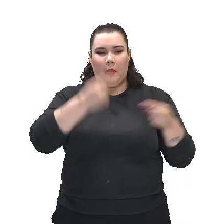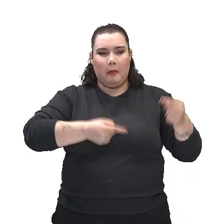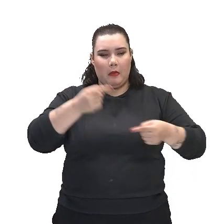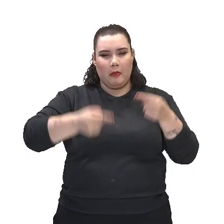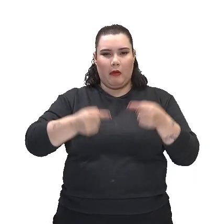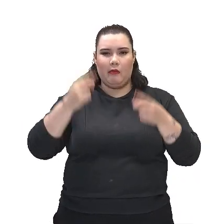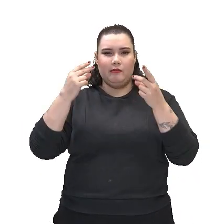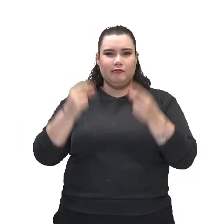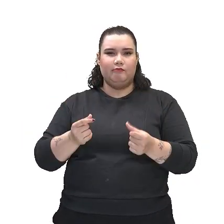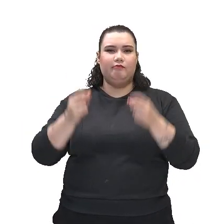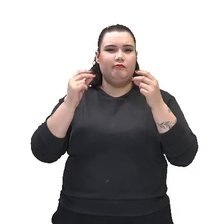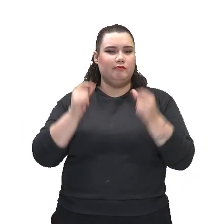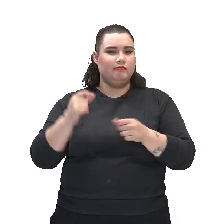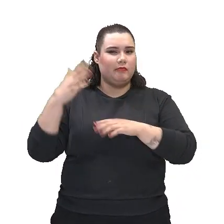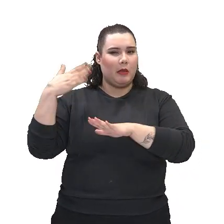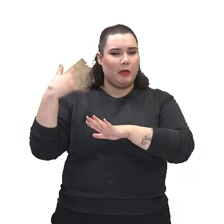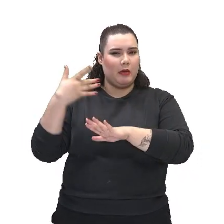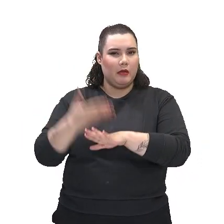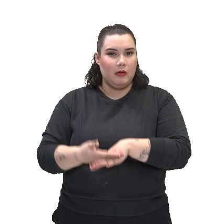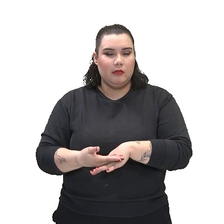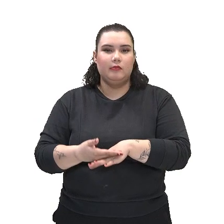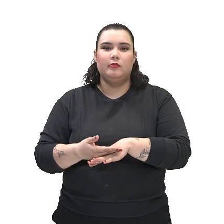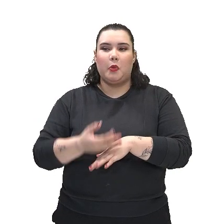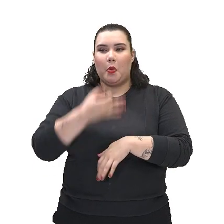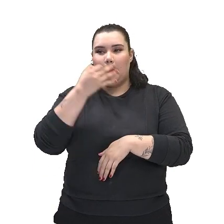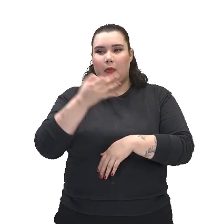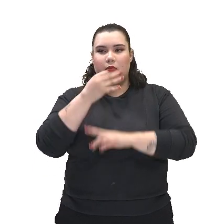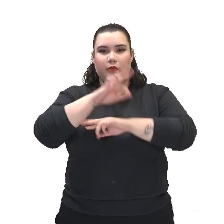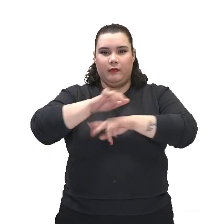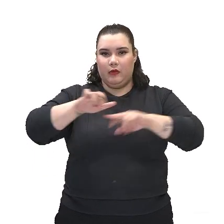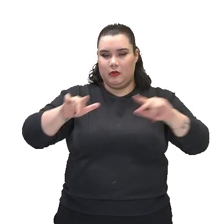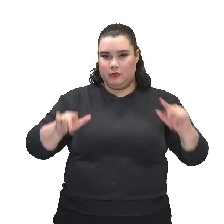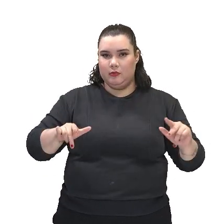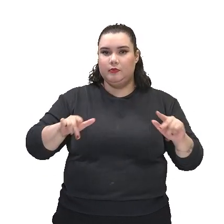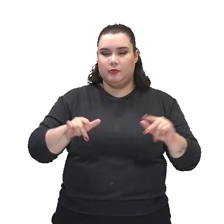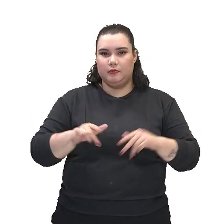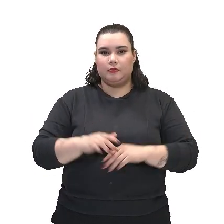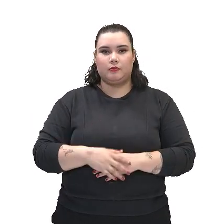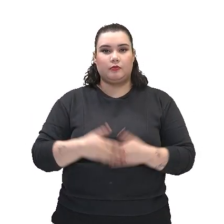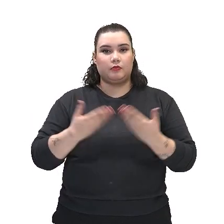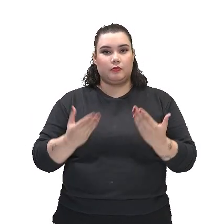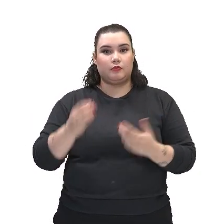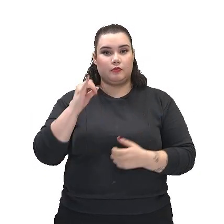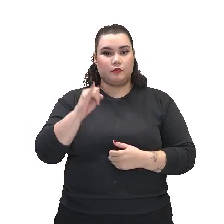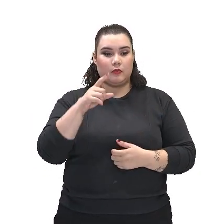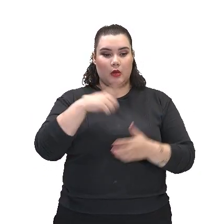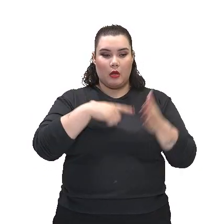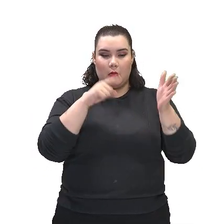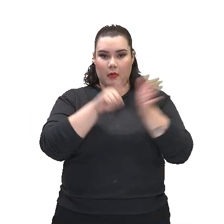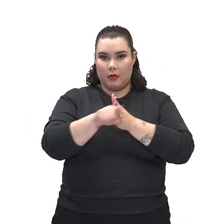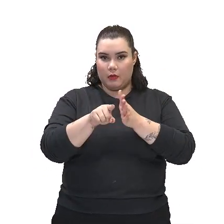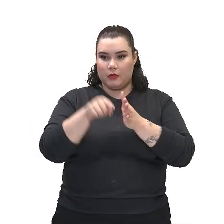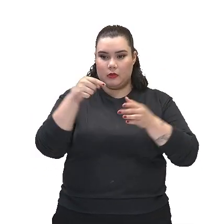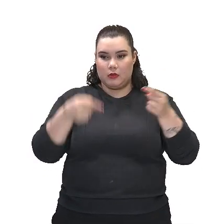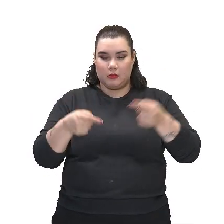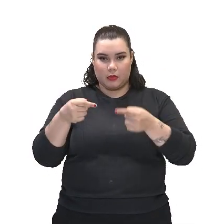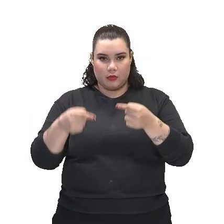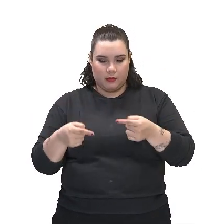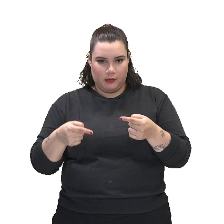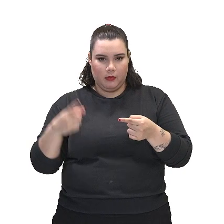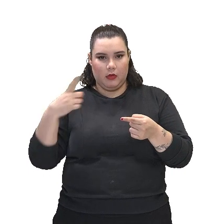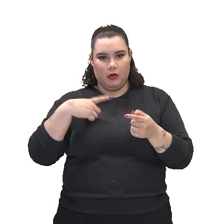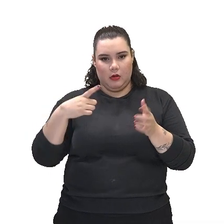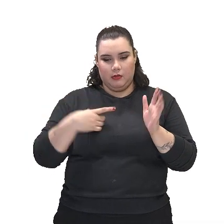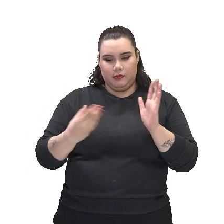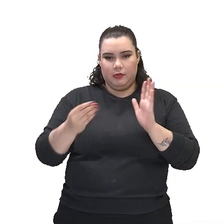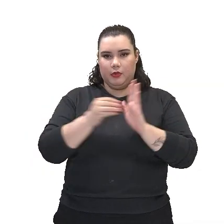e já gerou muitos debates. E aí, claro, se você tem uma pergunta como essa para um debate, aí você tem que marcar a